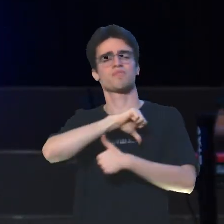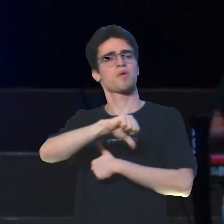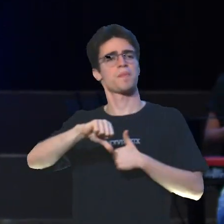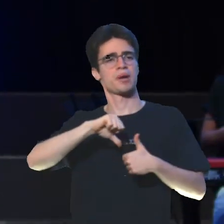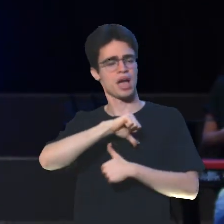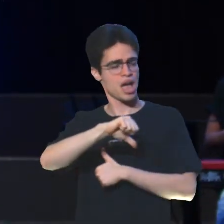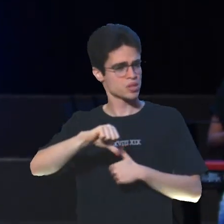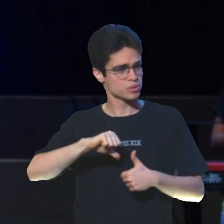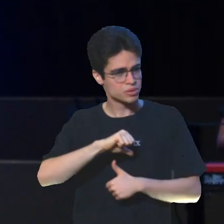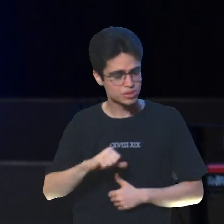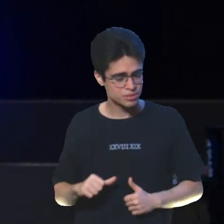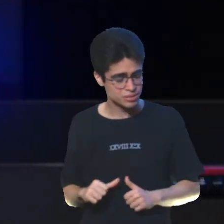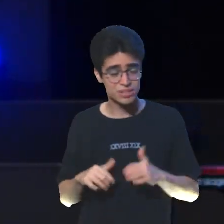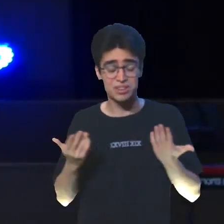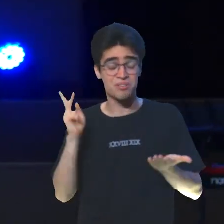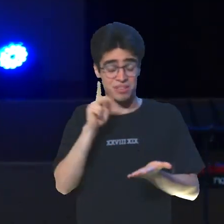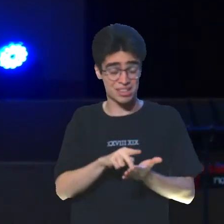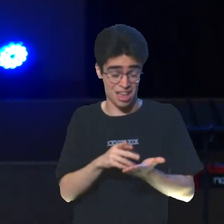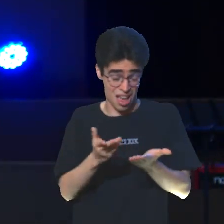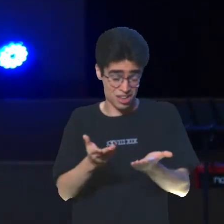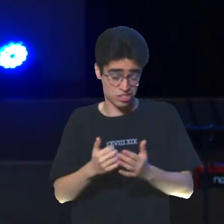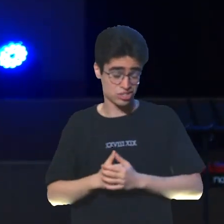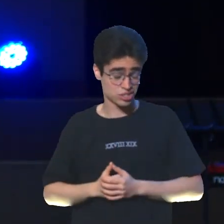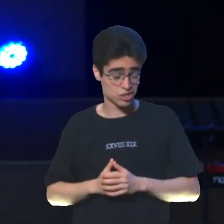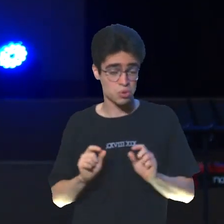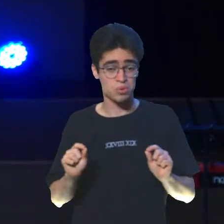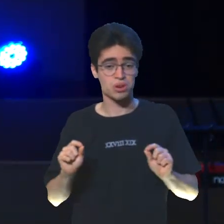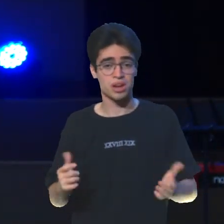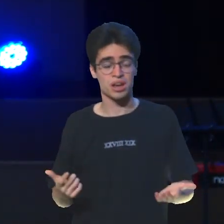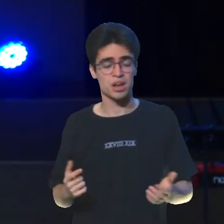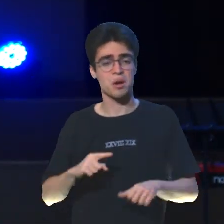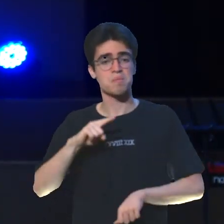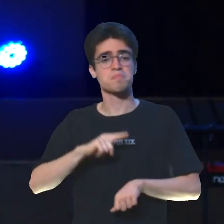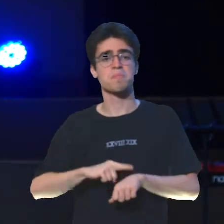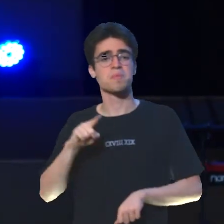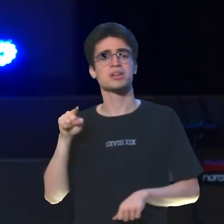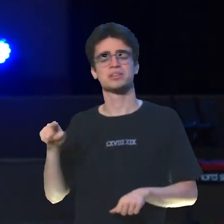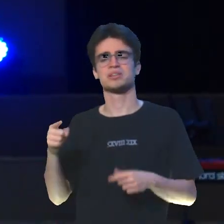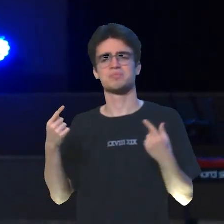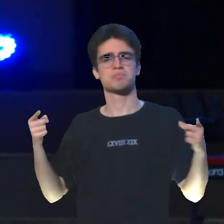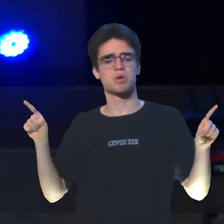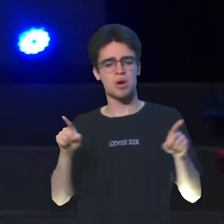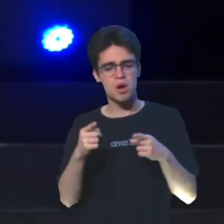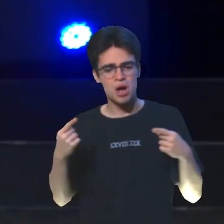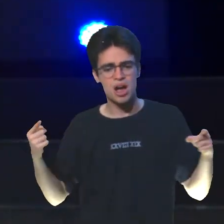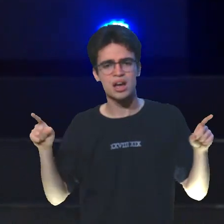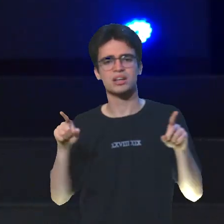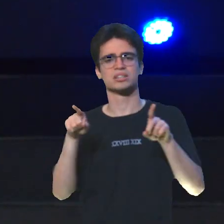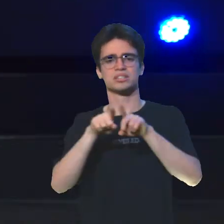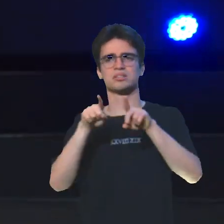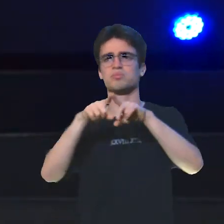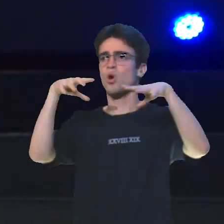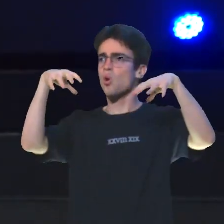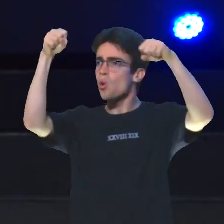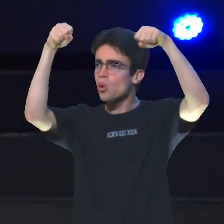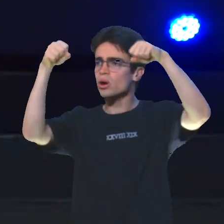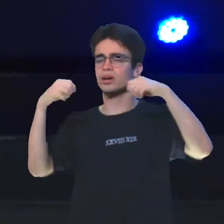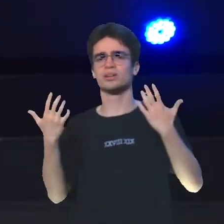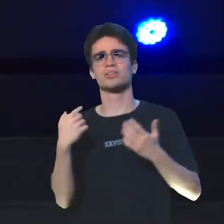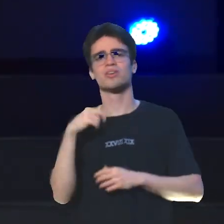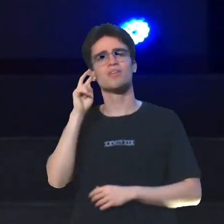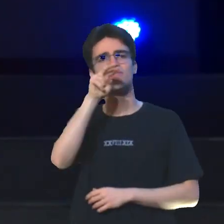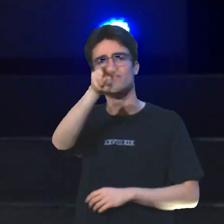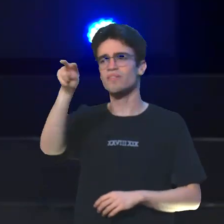assim, de verdade, quando a música está tocando aqui, a luz está apagada e eu vejo vocês com a